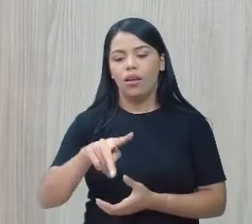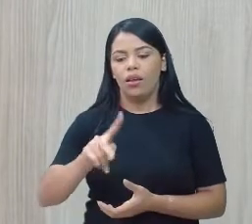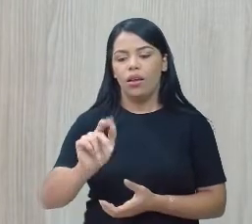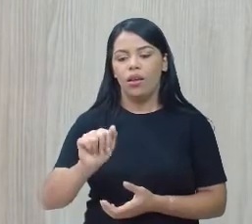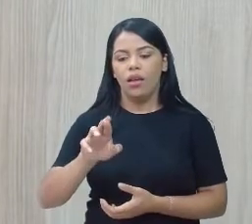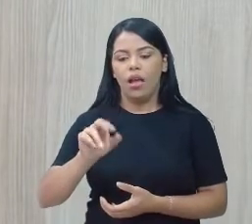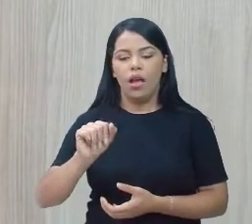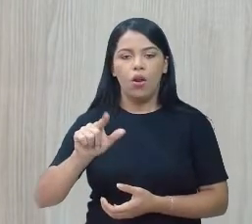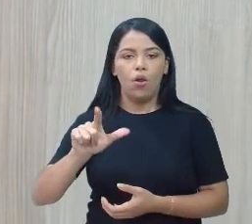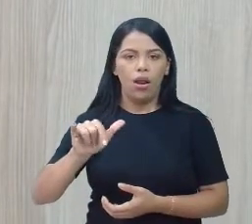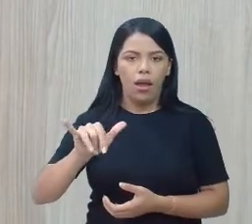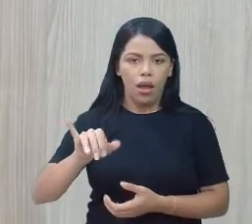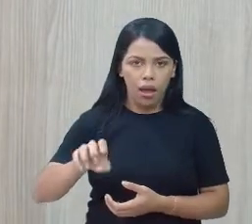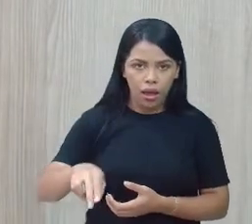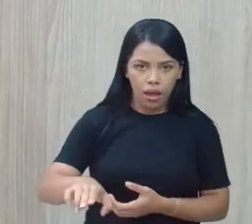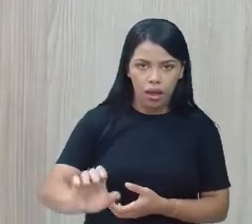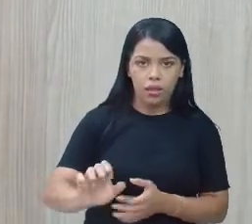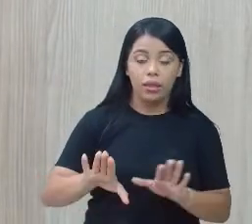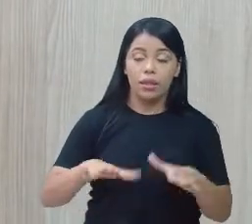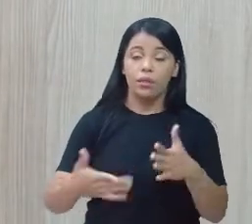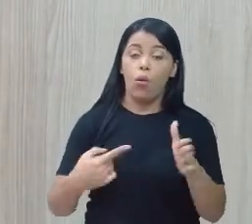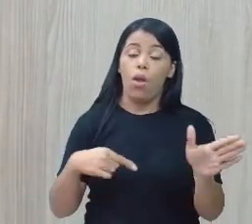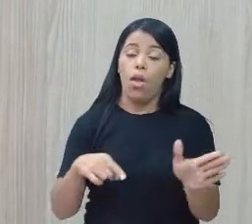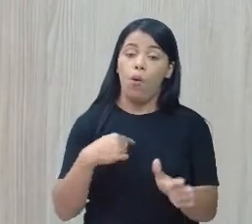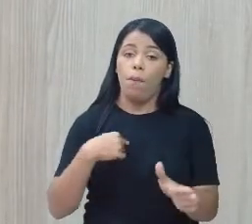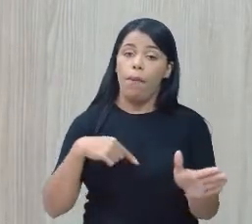Caroline, e eu perguntei aqui se eles